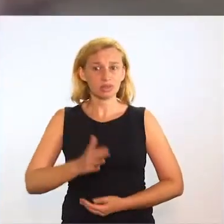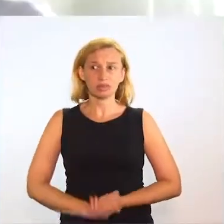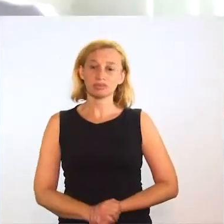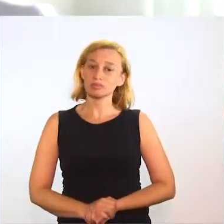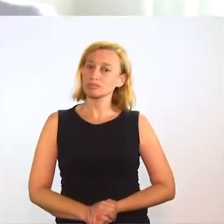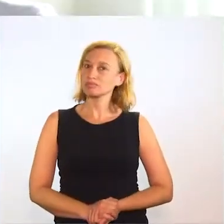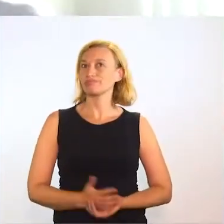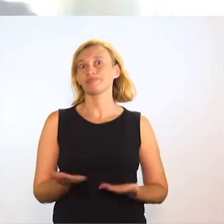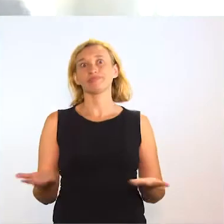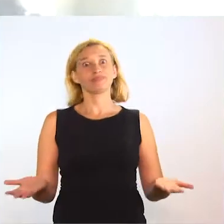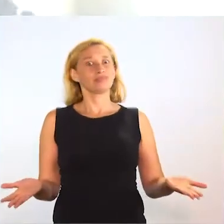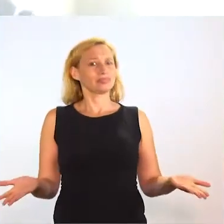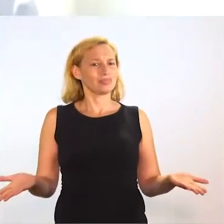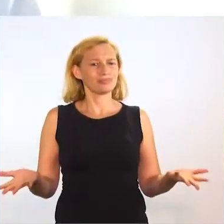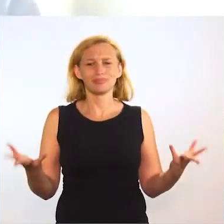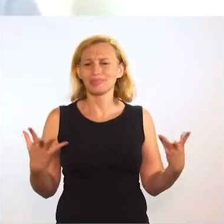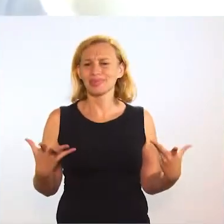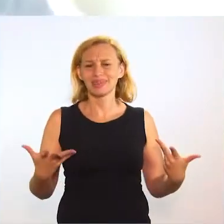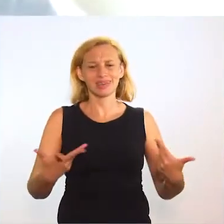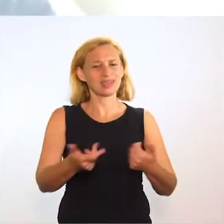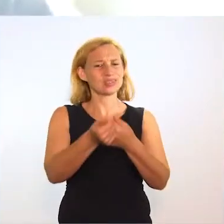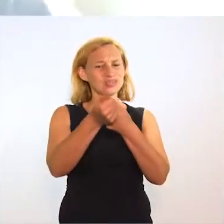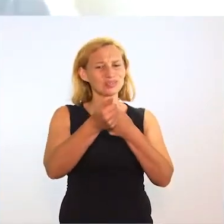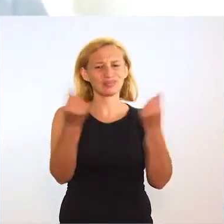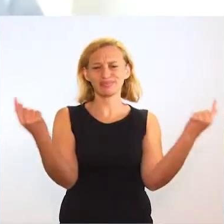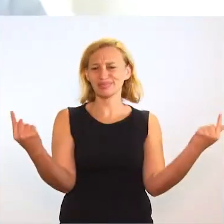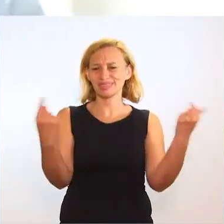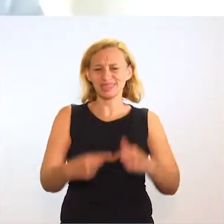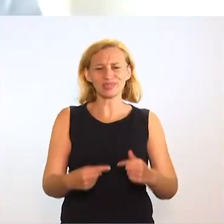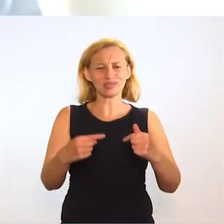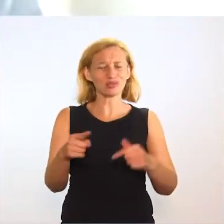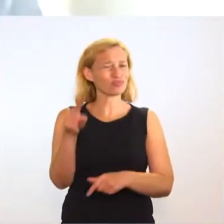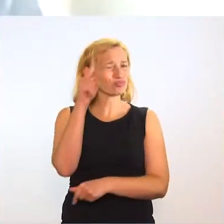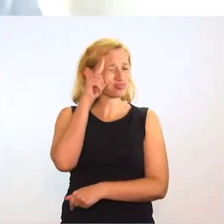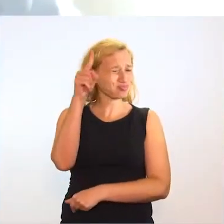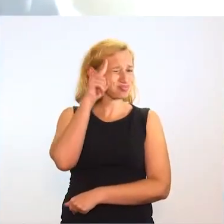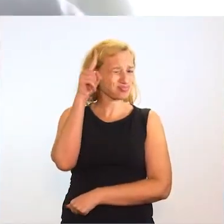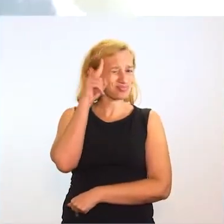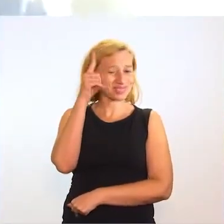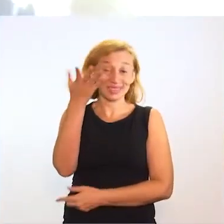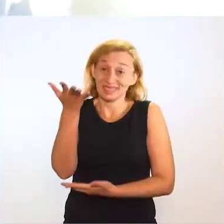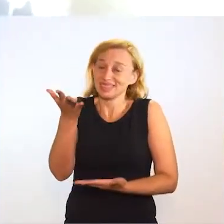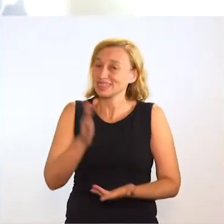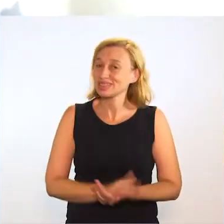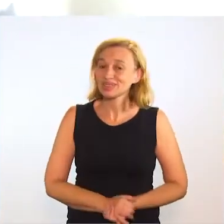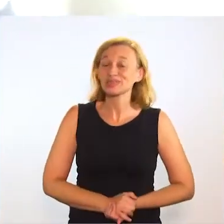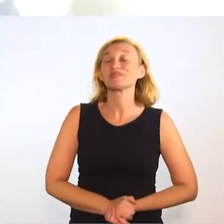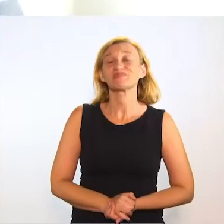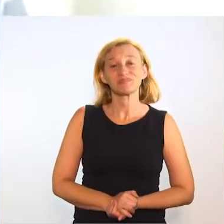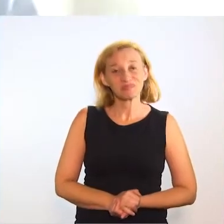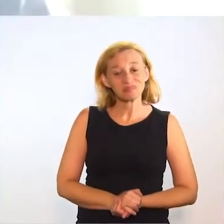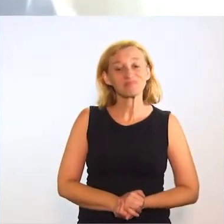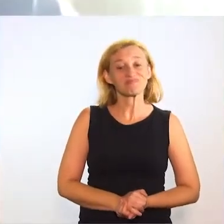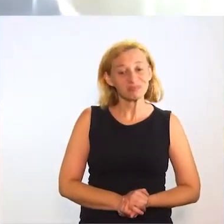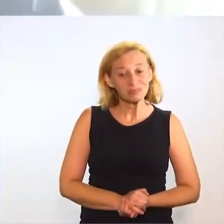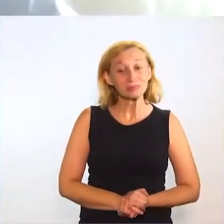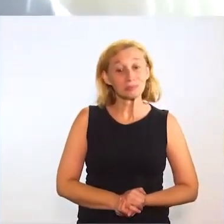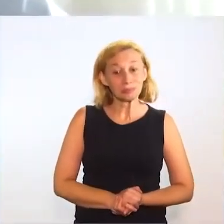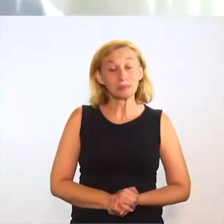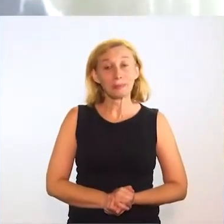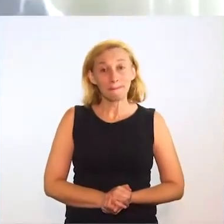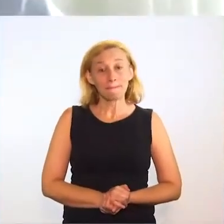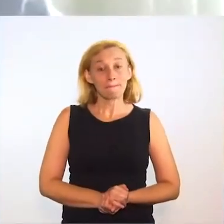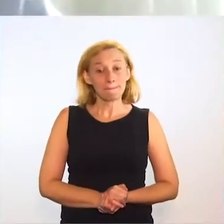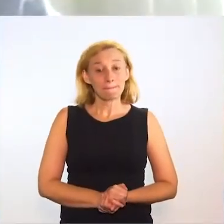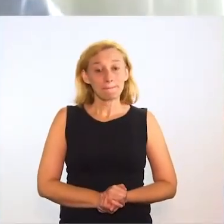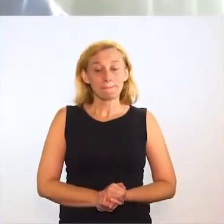e a fala de vocês, cara, é sensacional. É desafio o tempo todo. O tempo